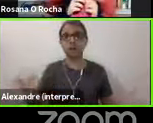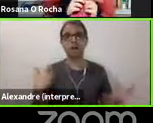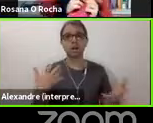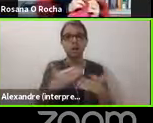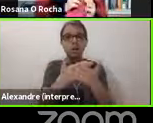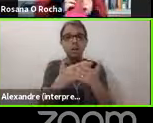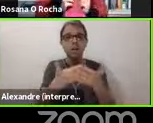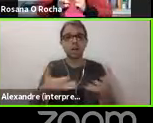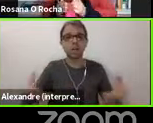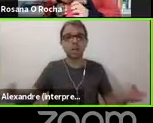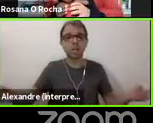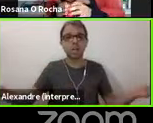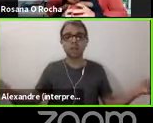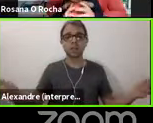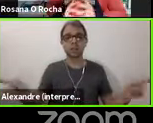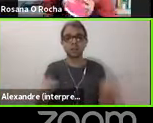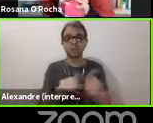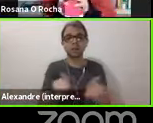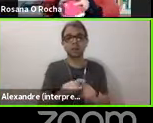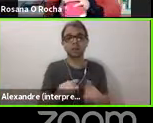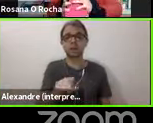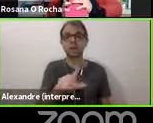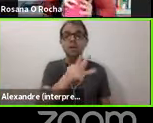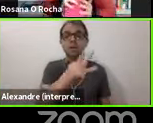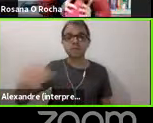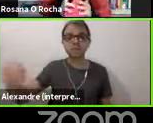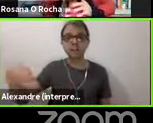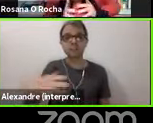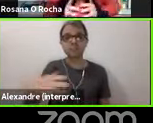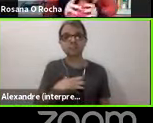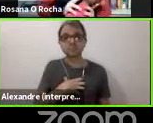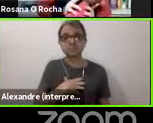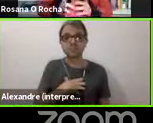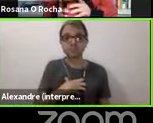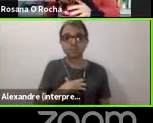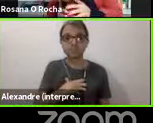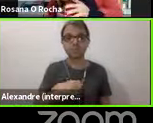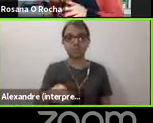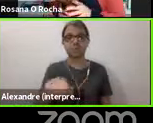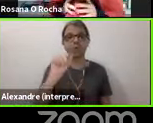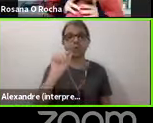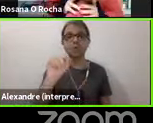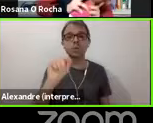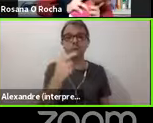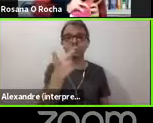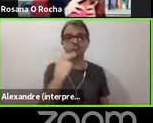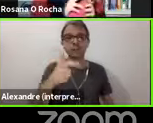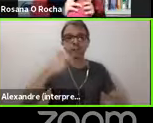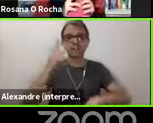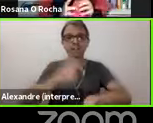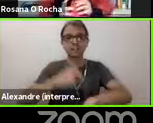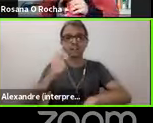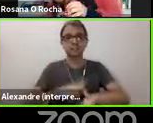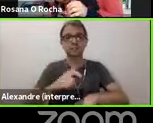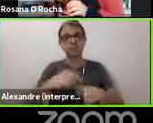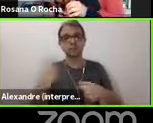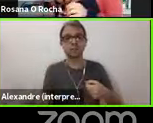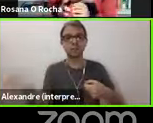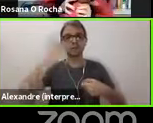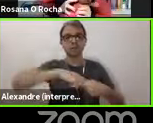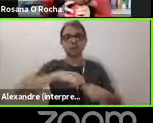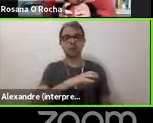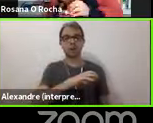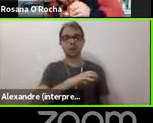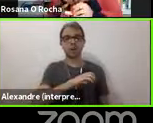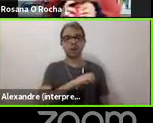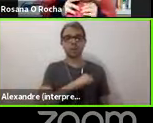mesmo sem se sentir, e não há tempo que falte, amor.